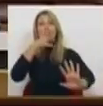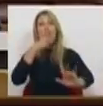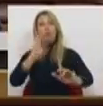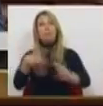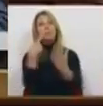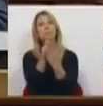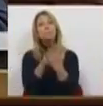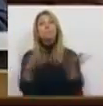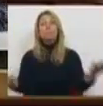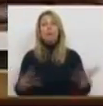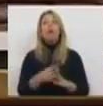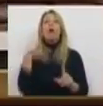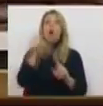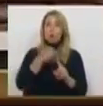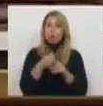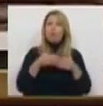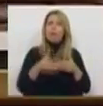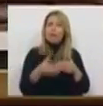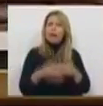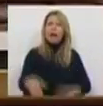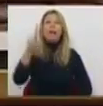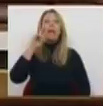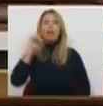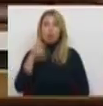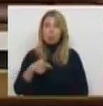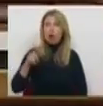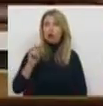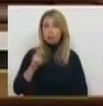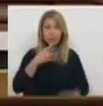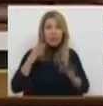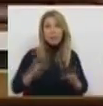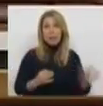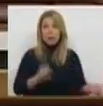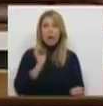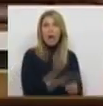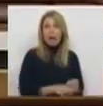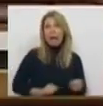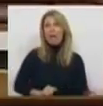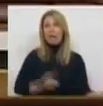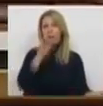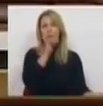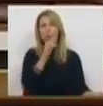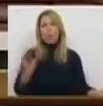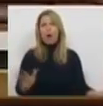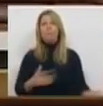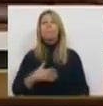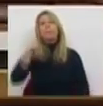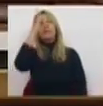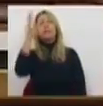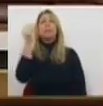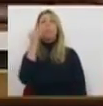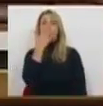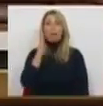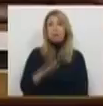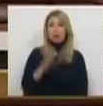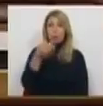teremos pela frente, garantias que o Bloco de Esquerda não colocará na gaveta. Sabemos como se portou o PSD, como